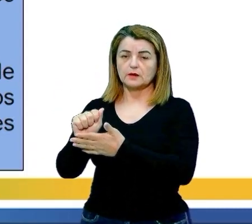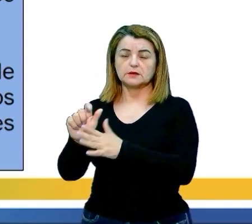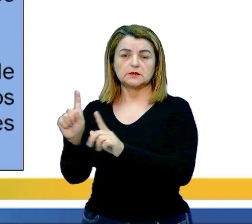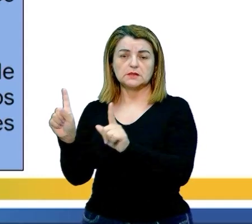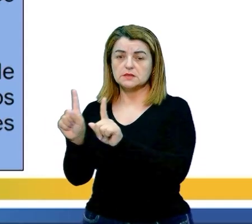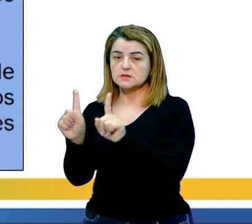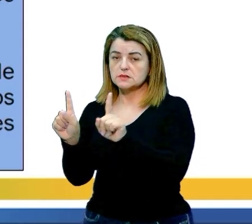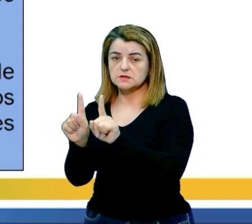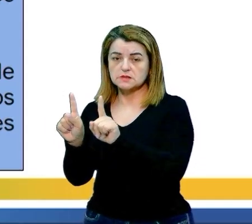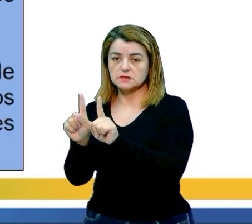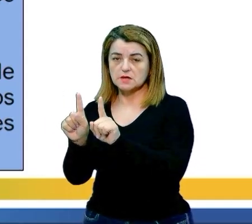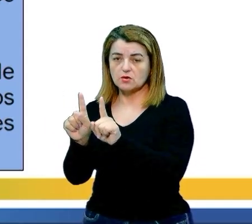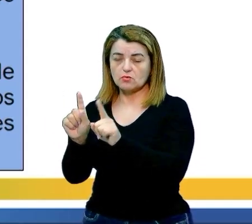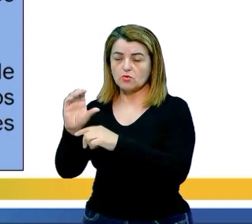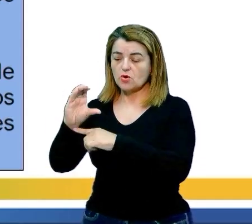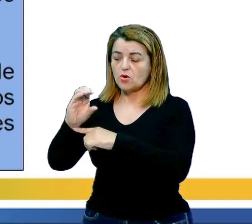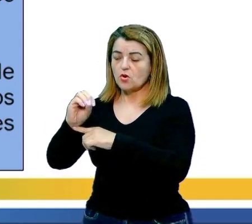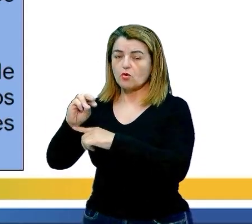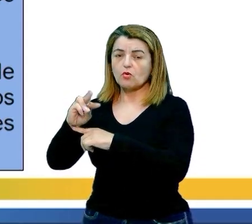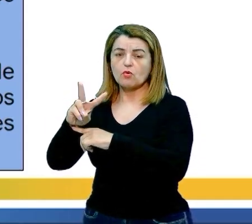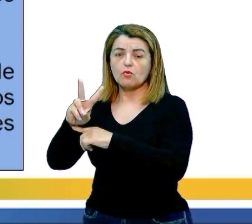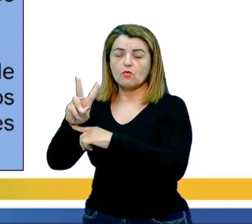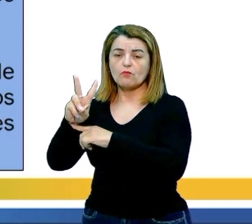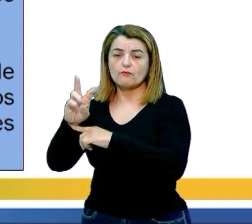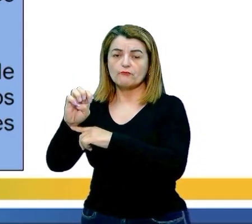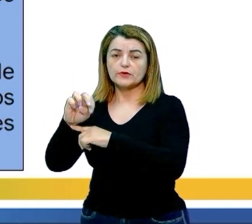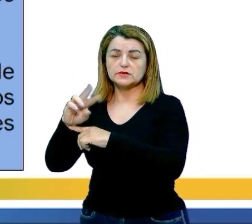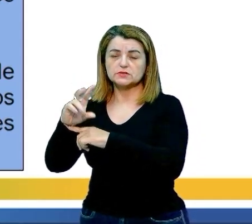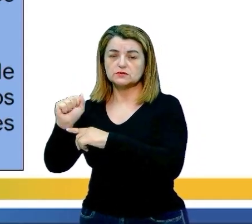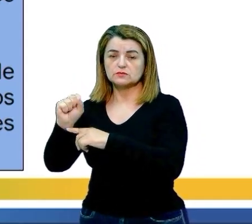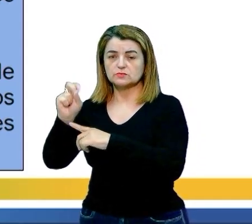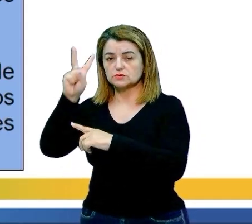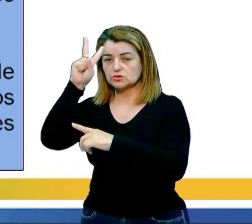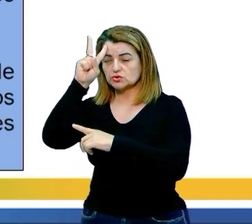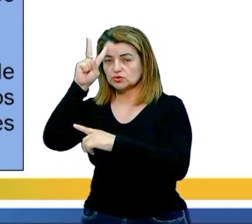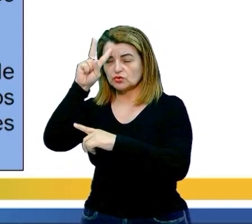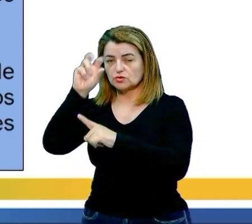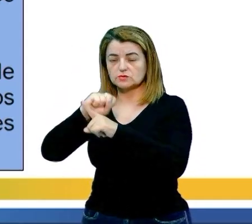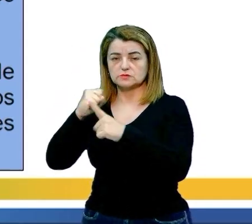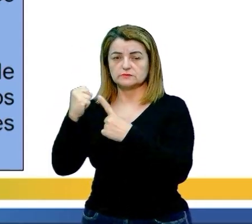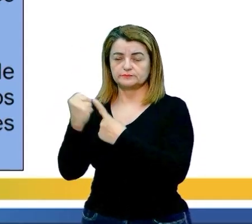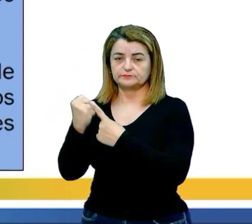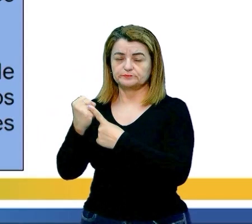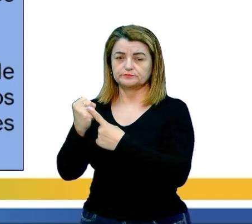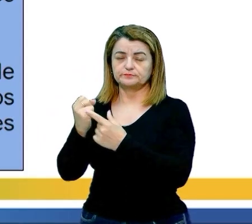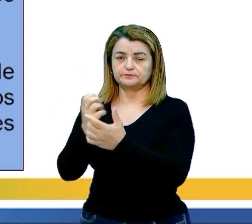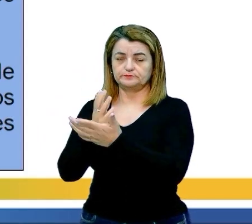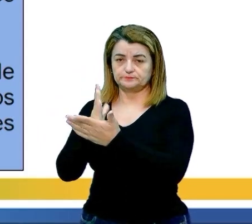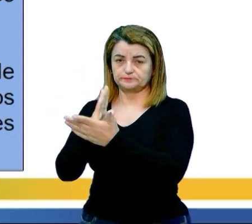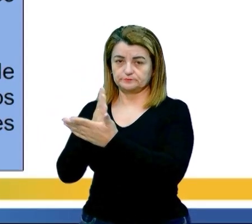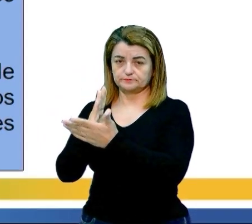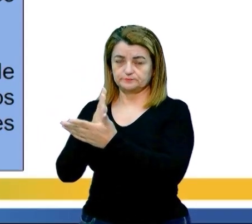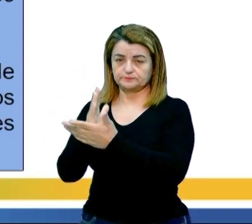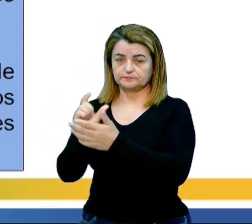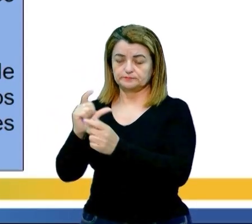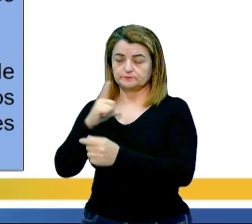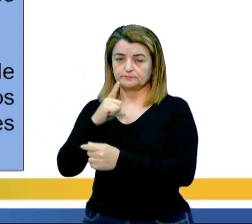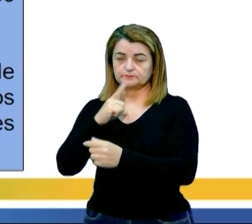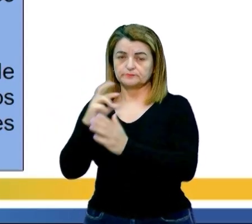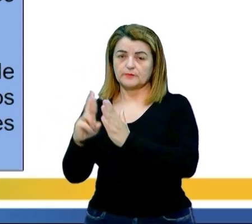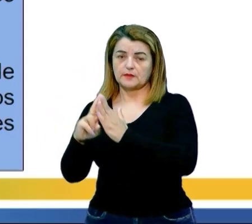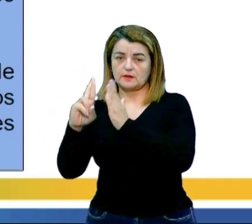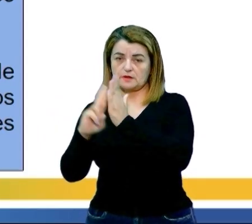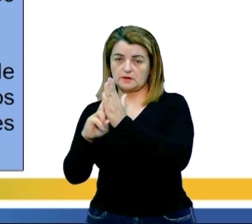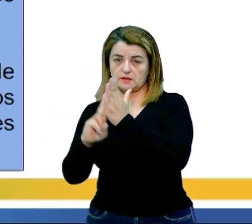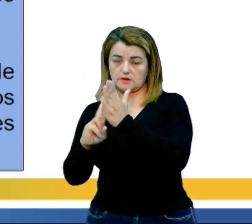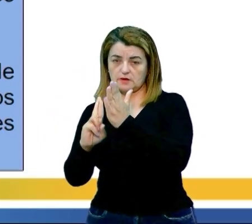e não convenções históricas socialmente estabelecidas. Então, muitas vezes aquilo que se torna regra, que deve